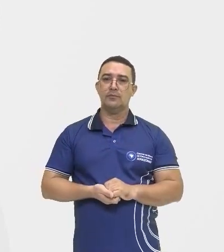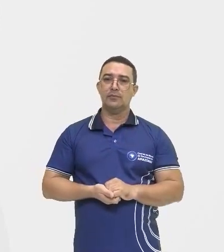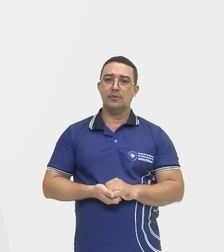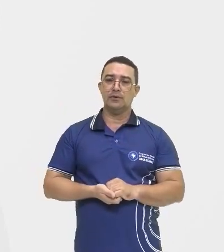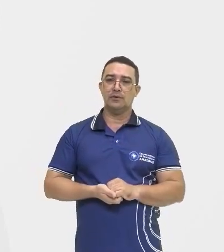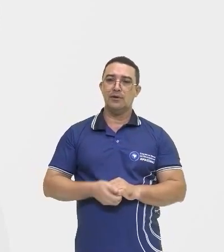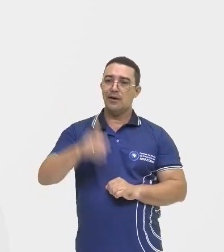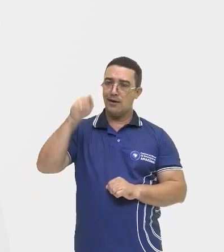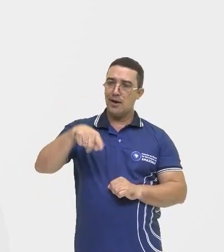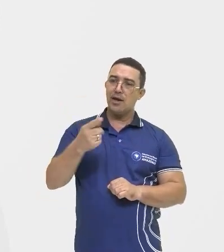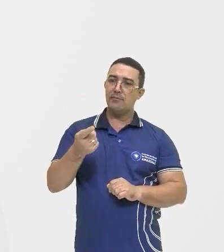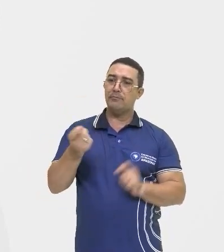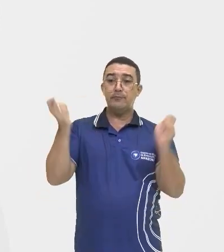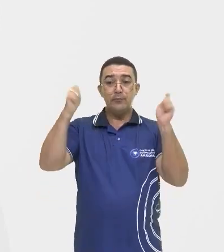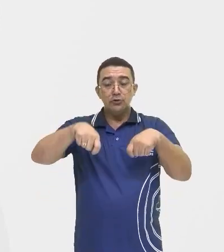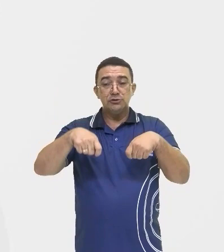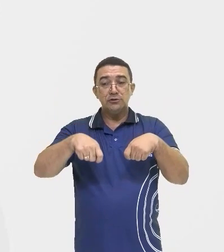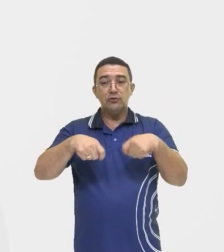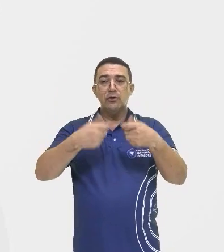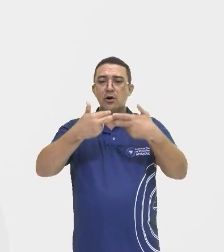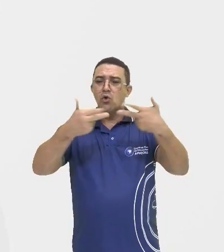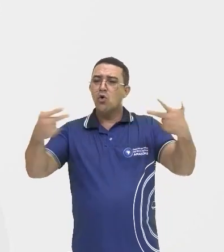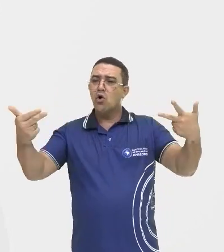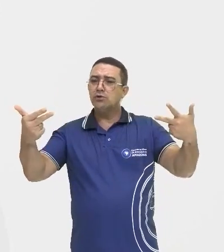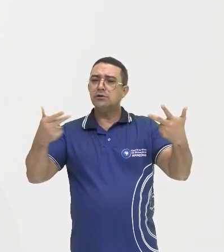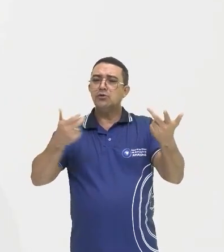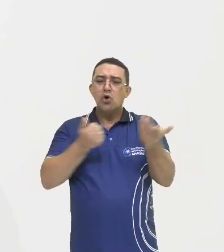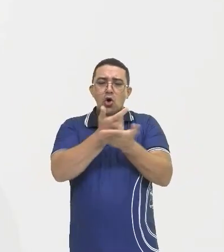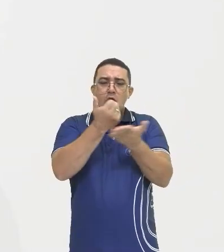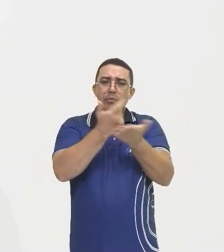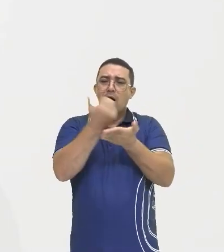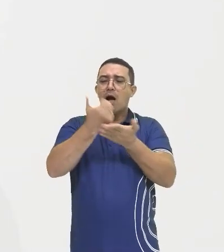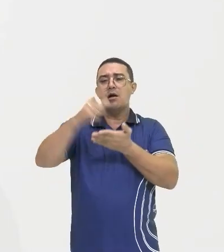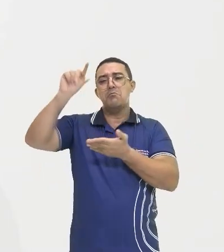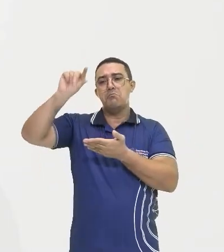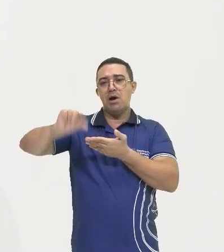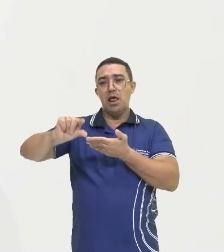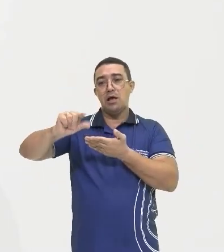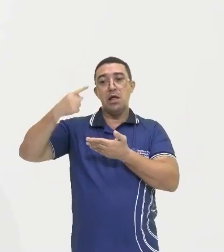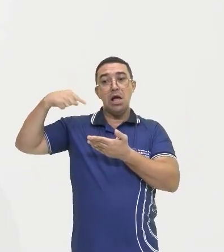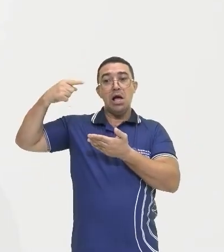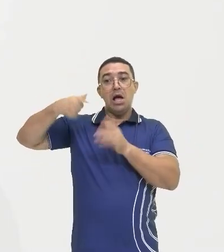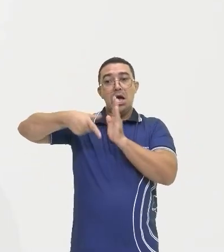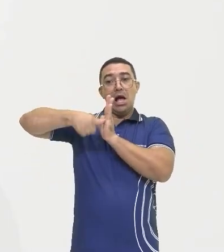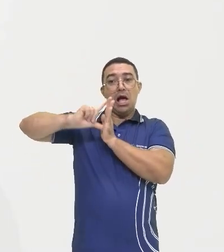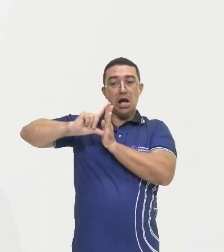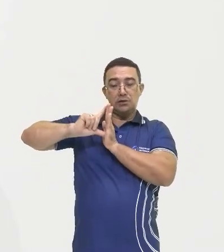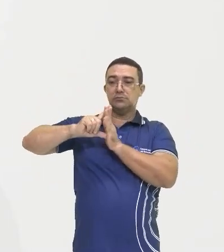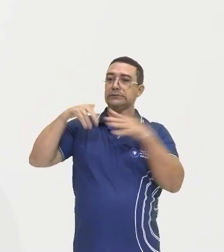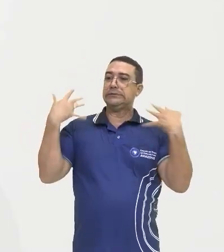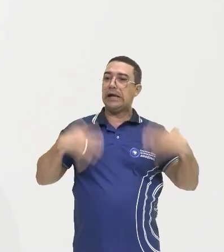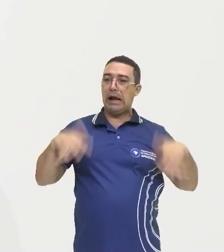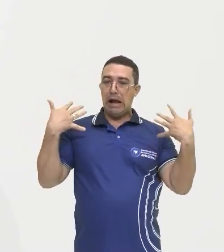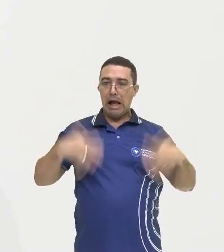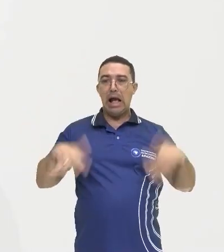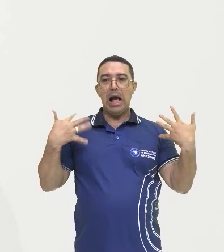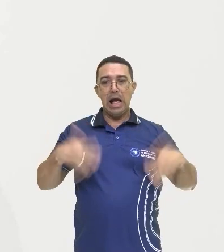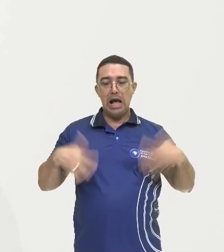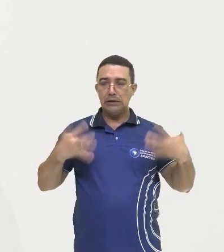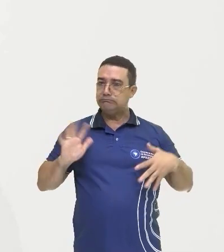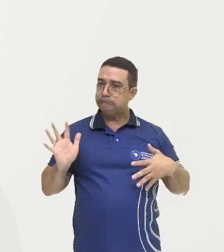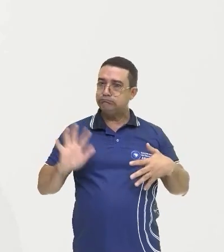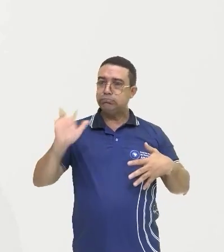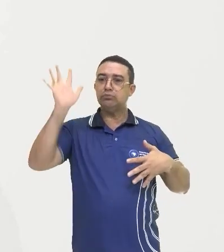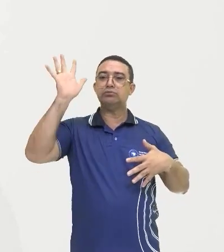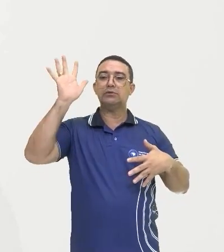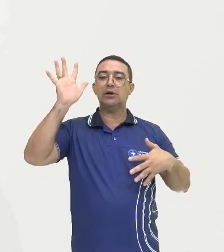acesso ao barateamento a determinados produtos que antes eles eram mais caros, tá certo? Ou com pouca oferta. Por quê, professor?